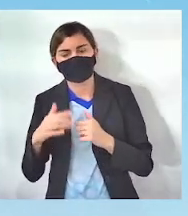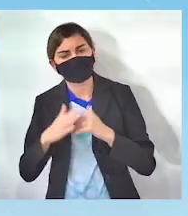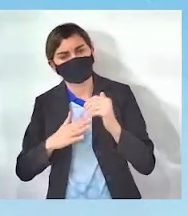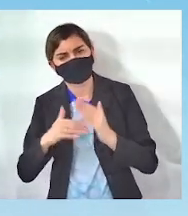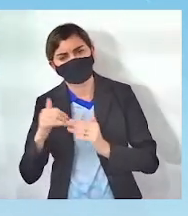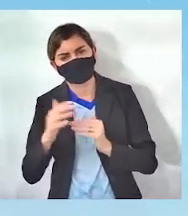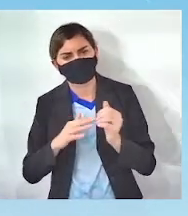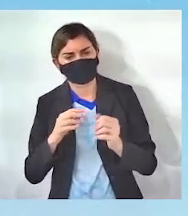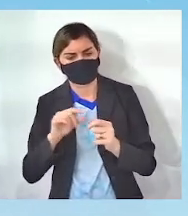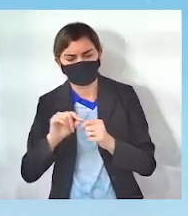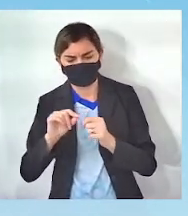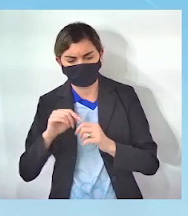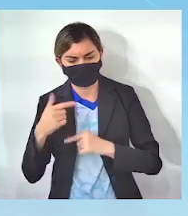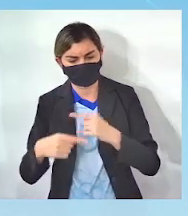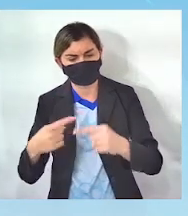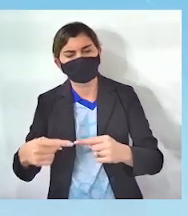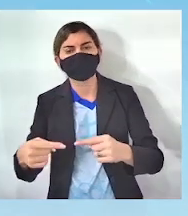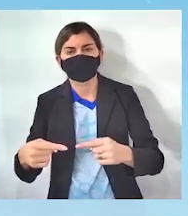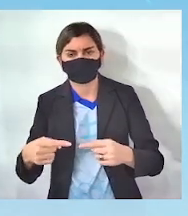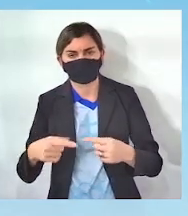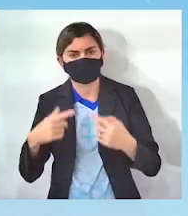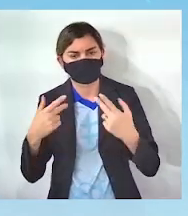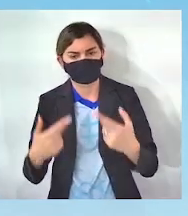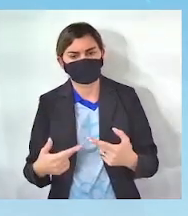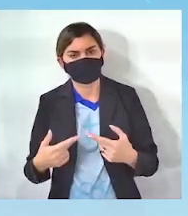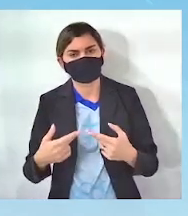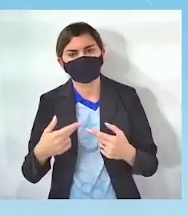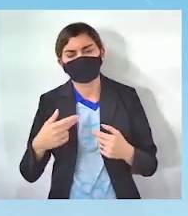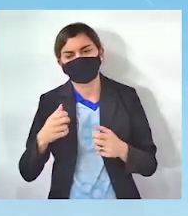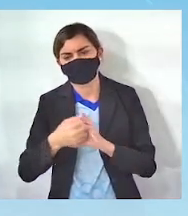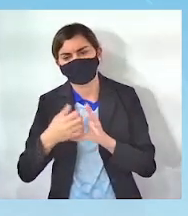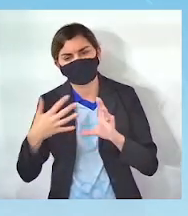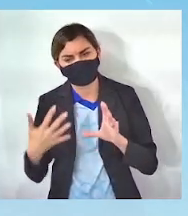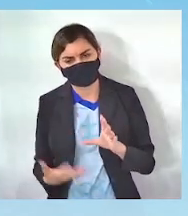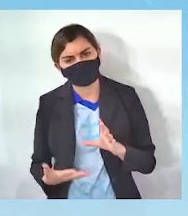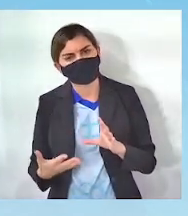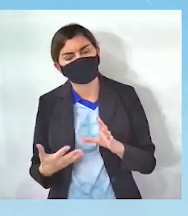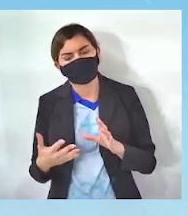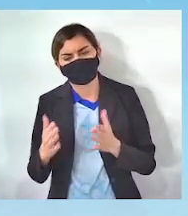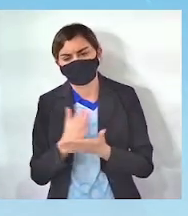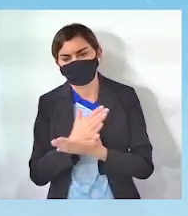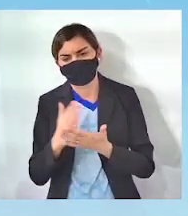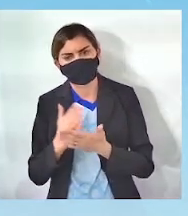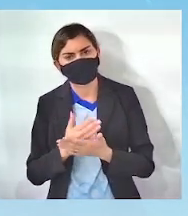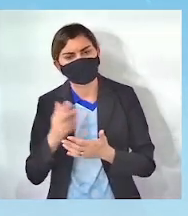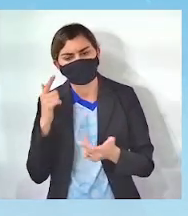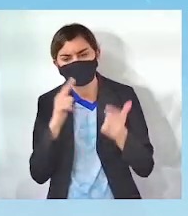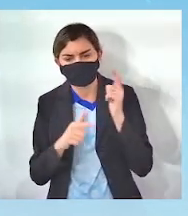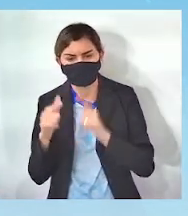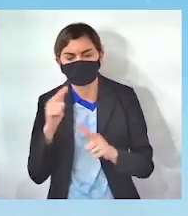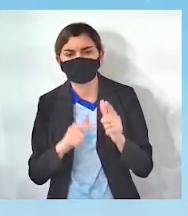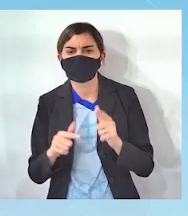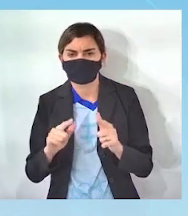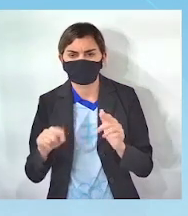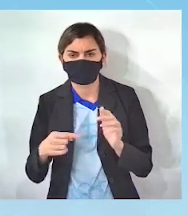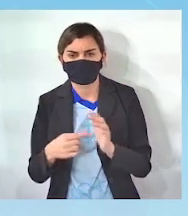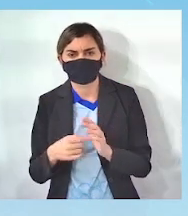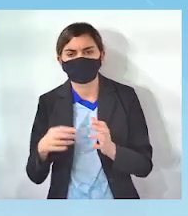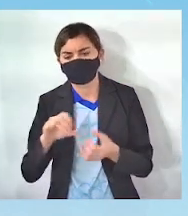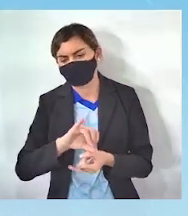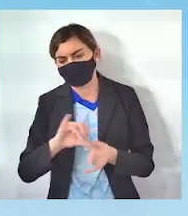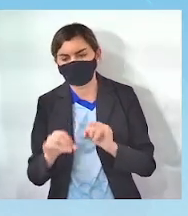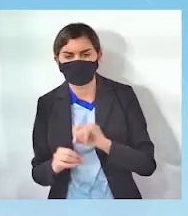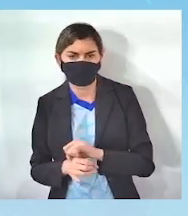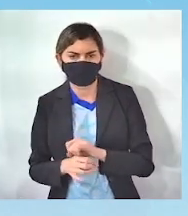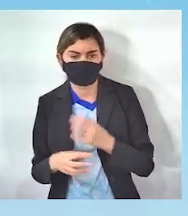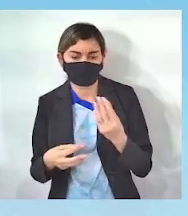de reproduzir do mesmo jeito, da mesma característica, algum resultado do ponto de vista químico.